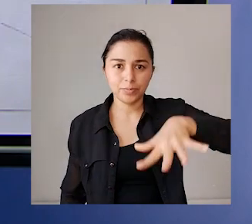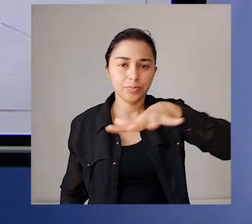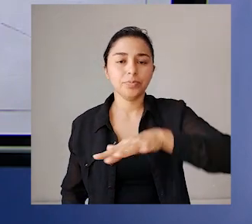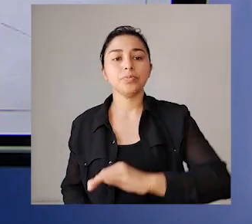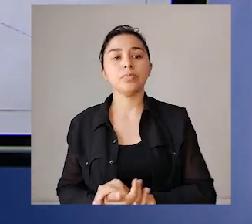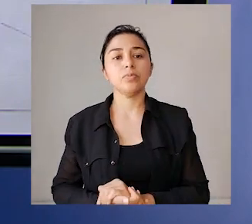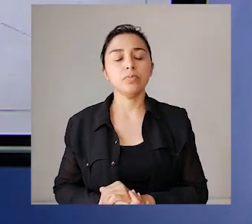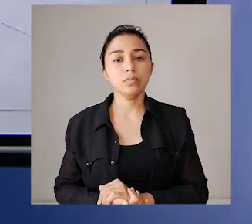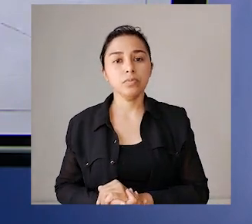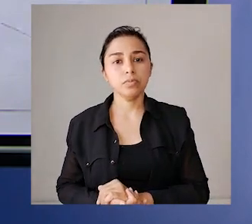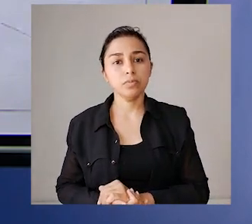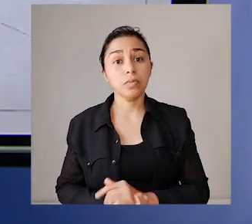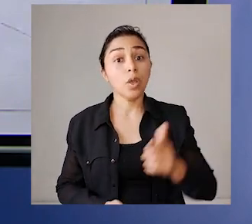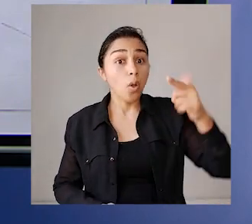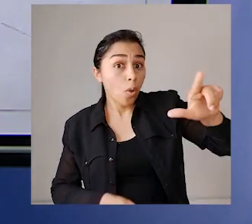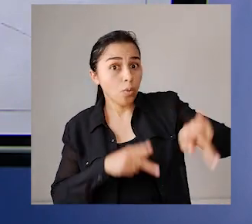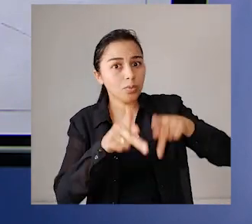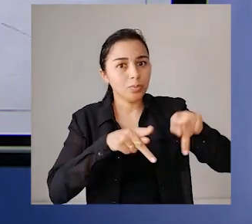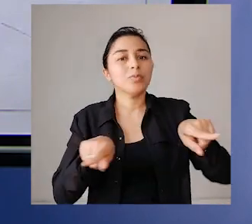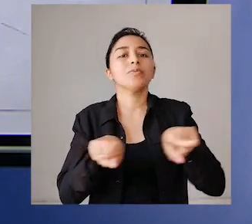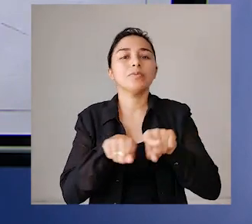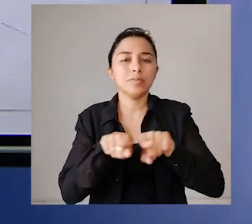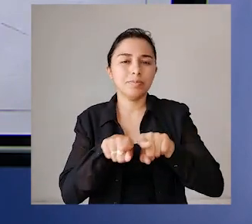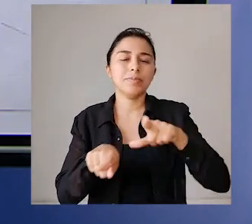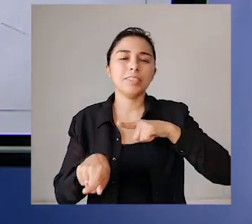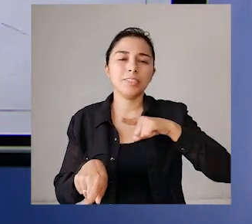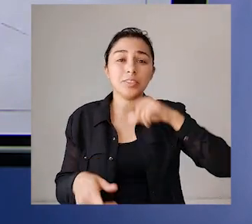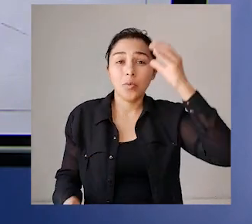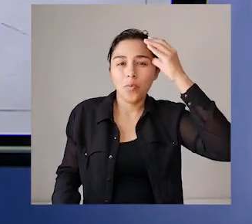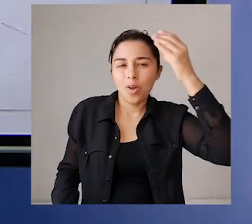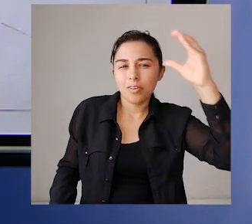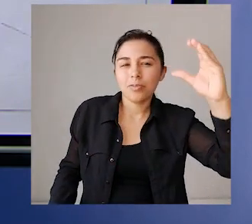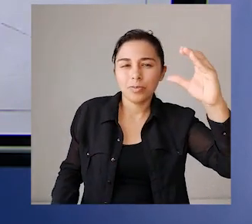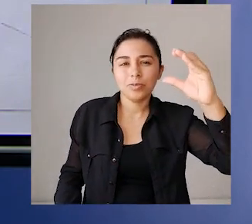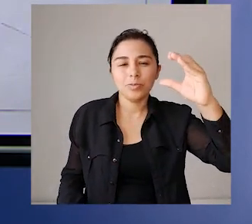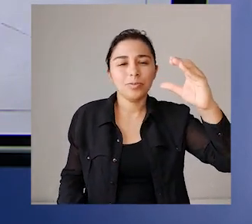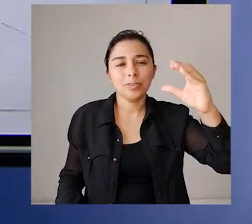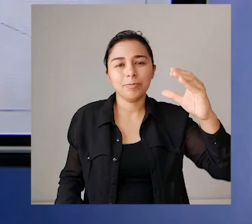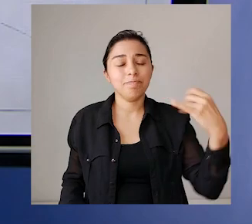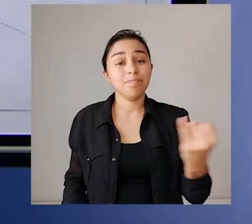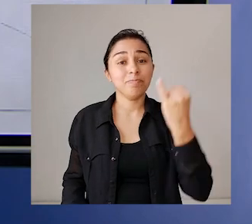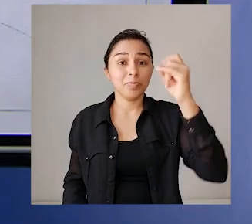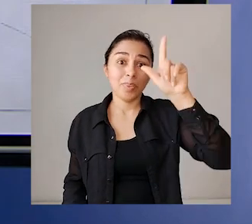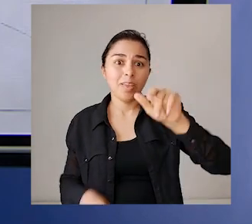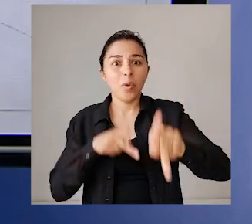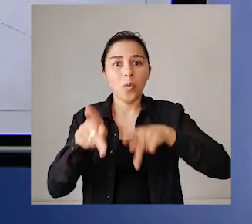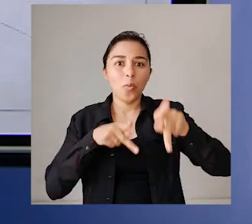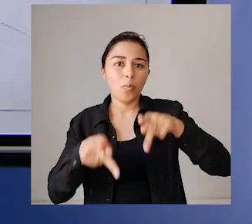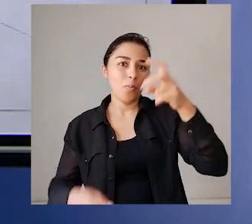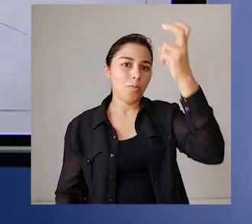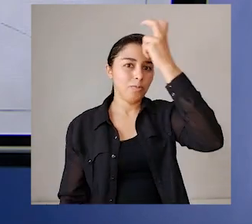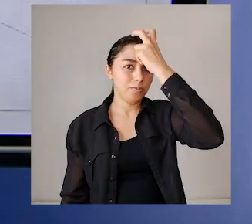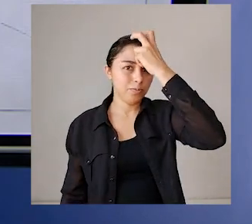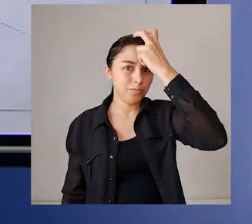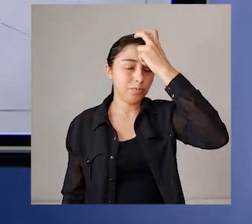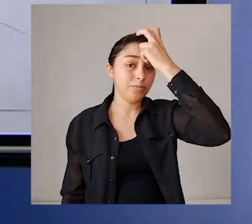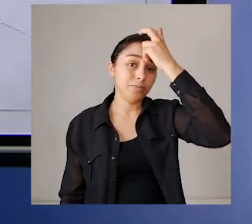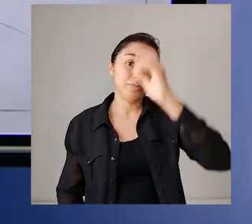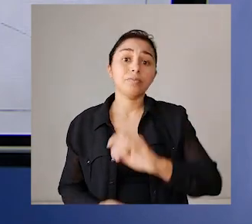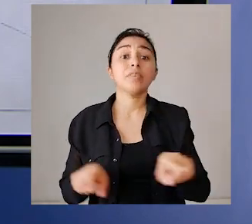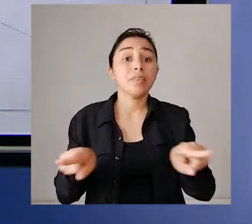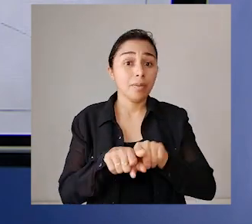uma religião e uma cultura riquíssima é o povo do Egito. O povo do Egito, eles também